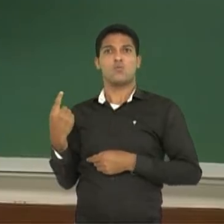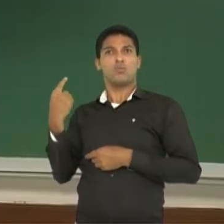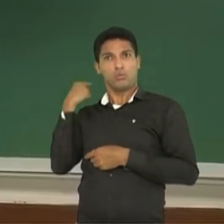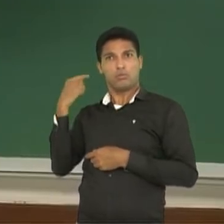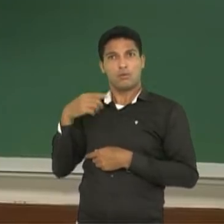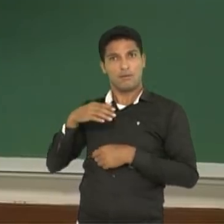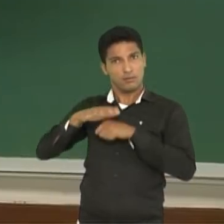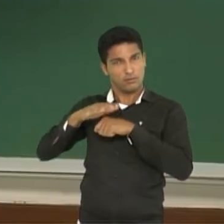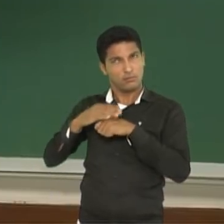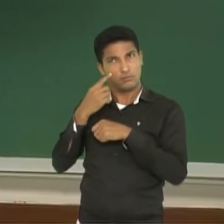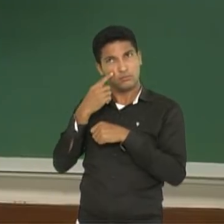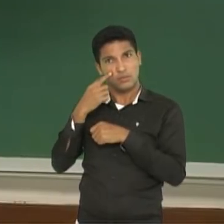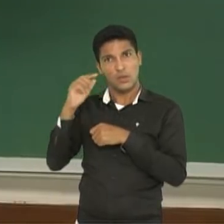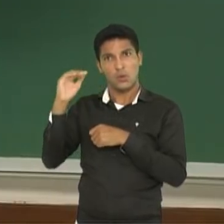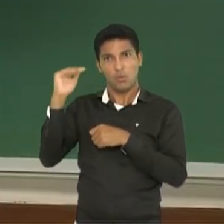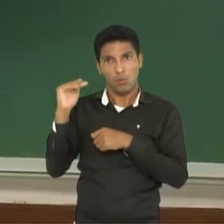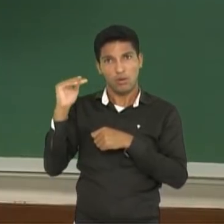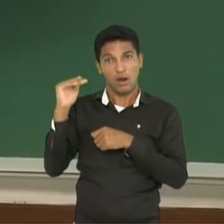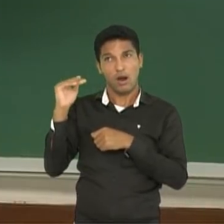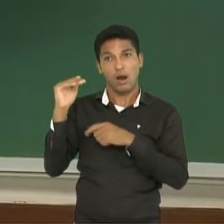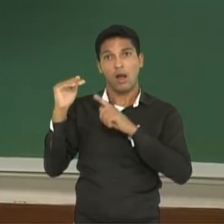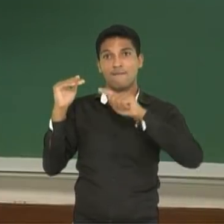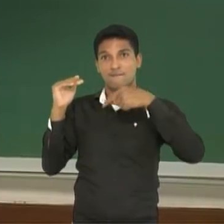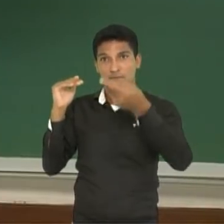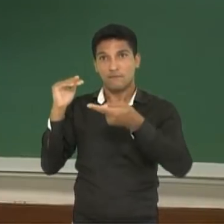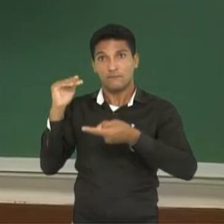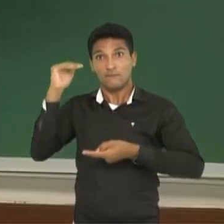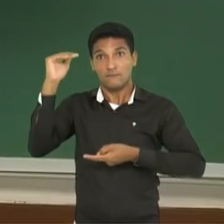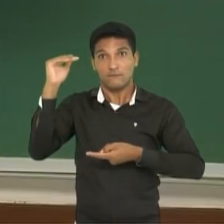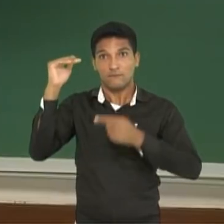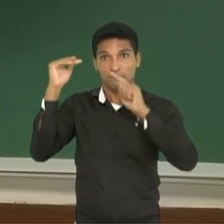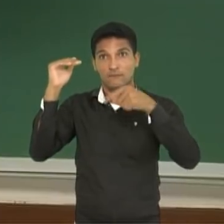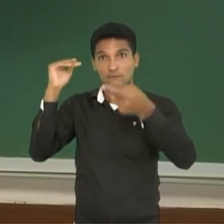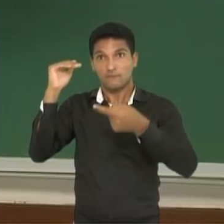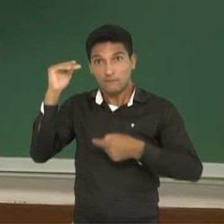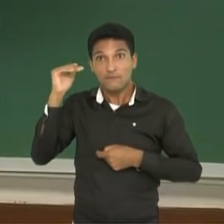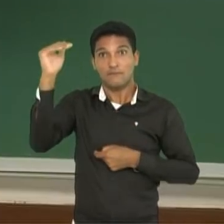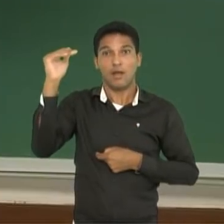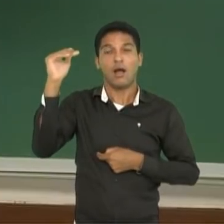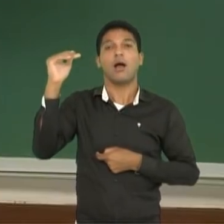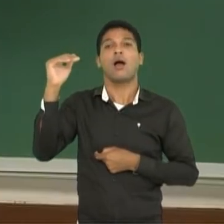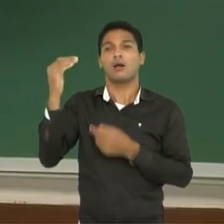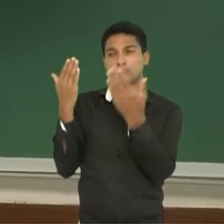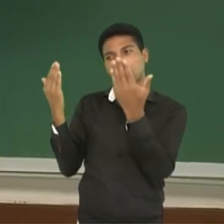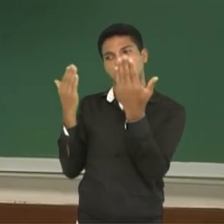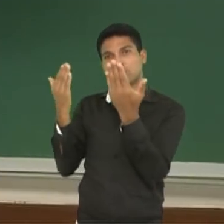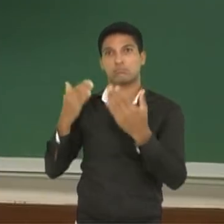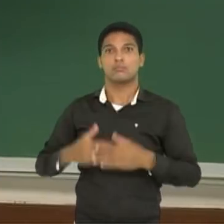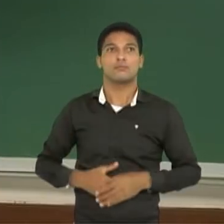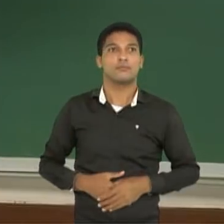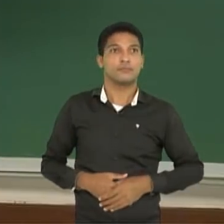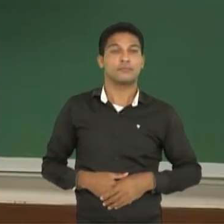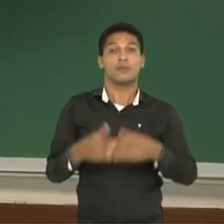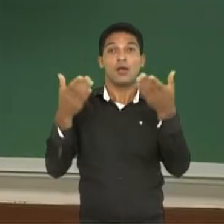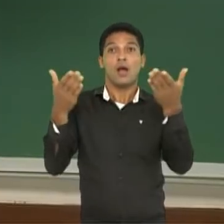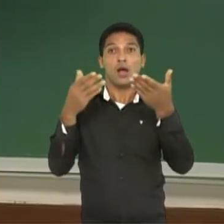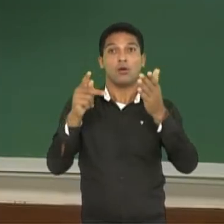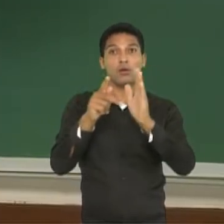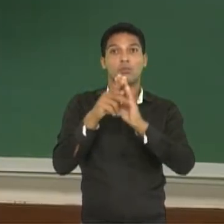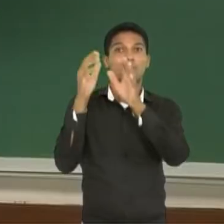resultado dele não foi tão bom, mas a marca pode até ter sido melhor do que aquela competição anterior. Então, a ideia para ver se